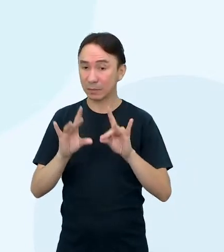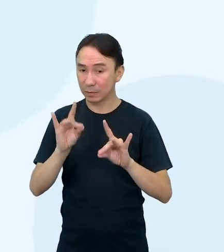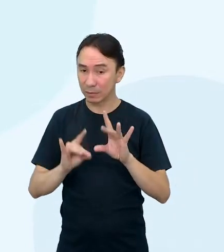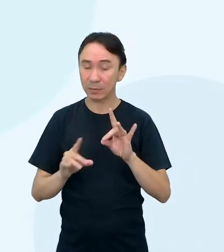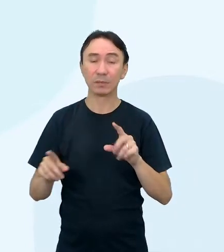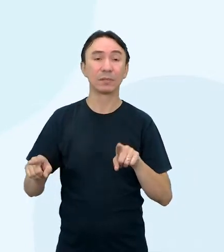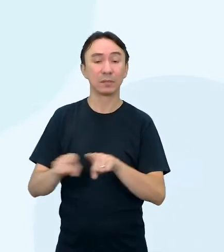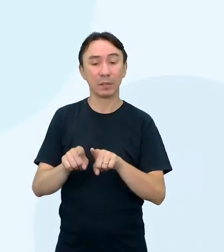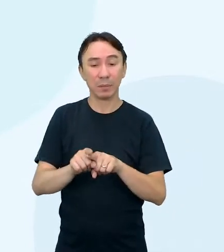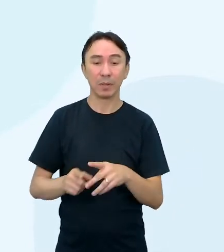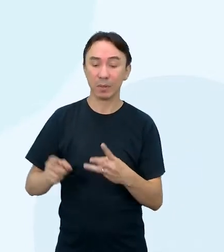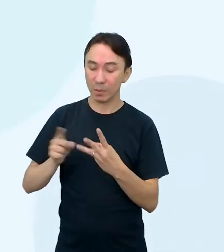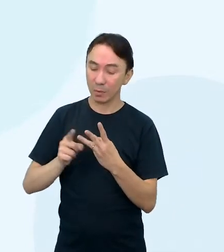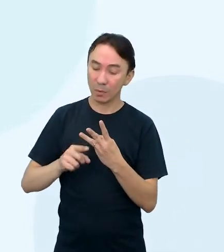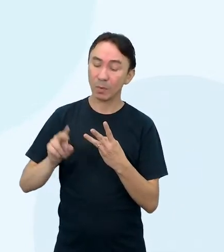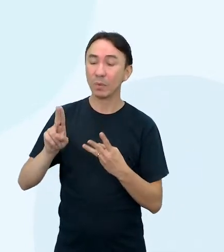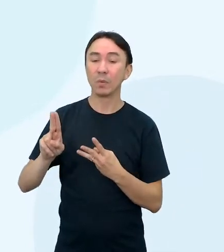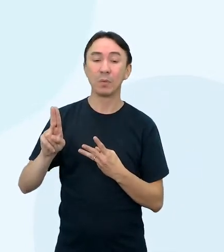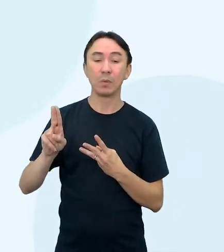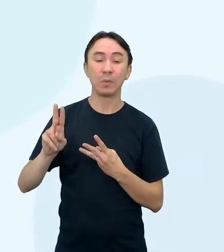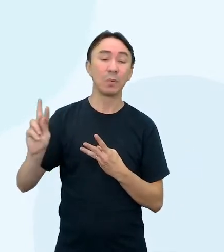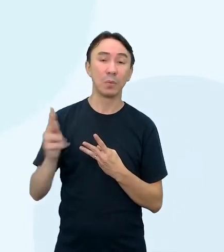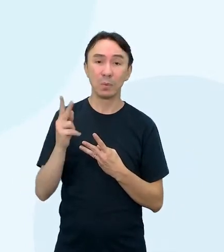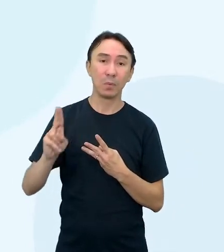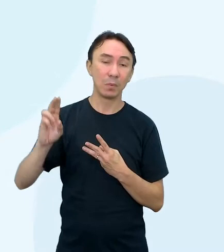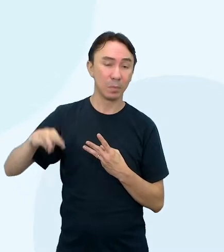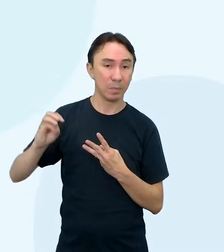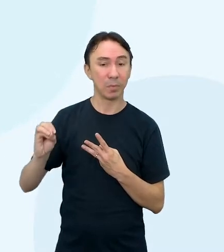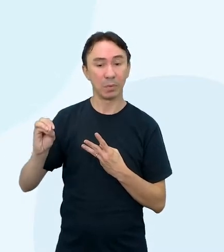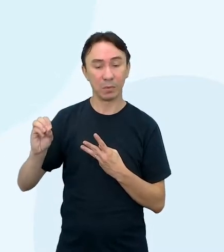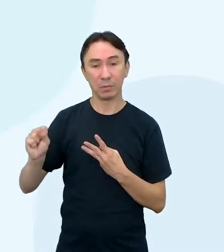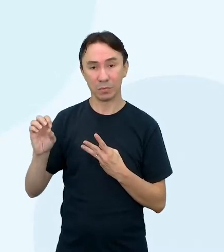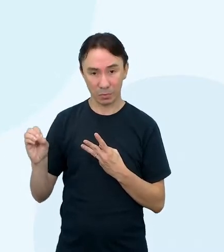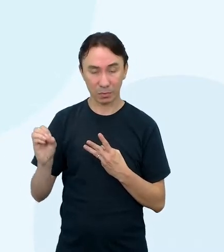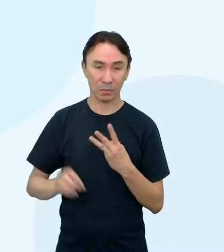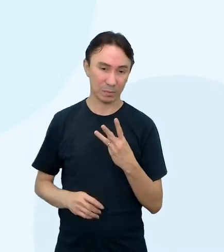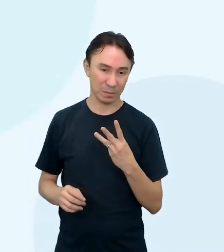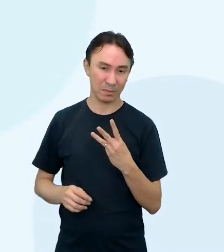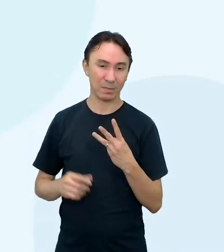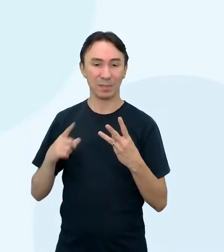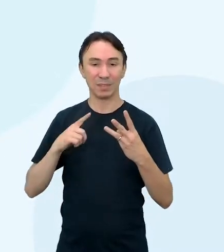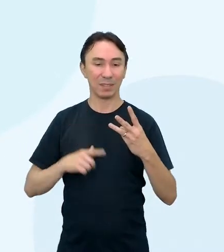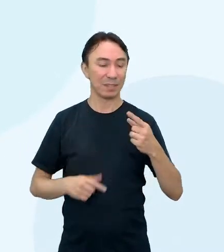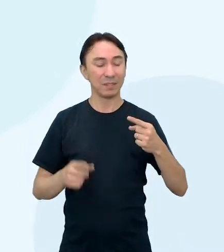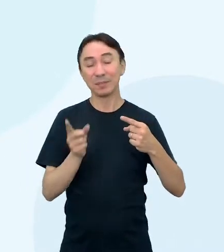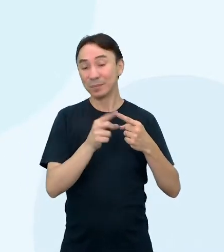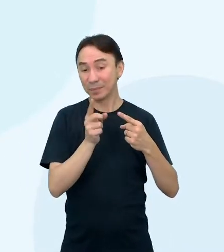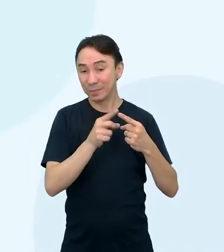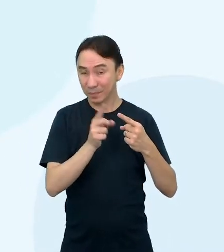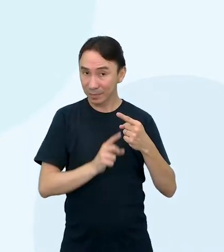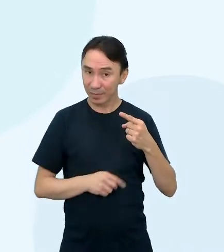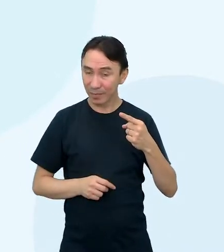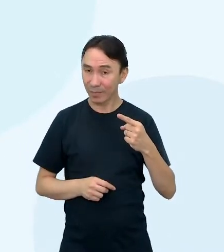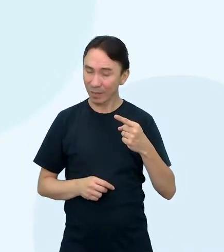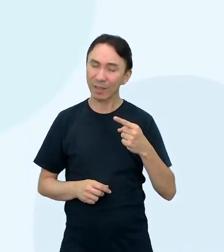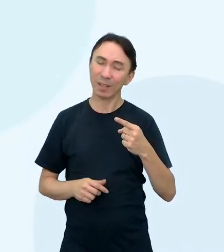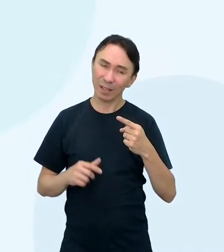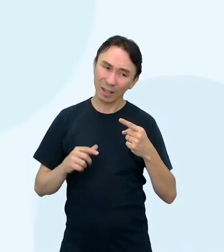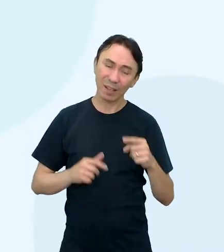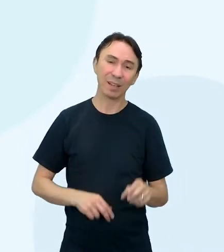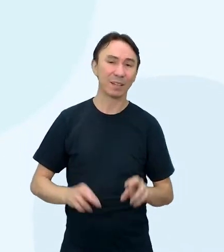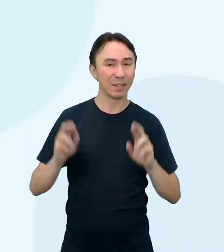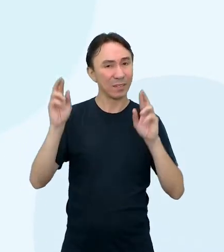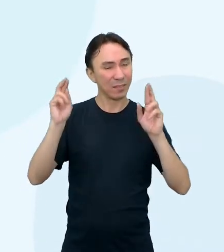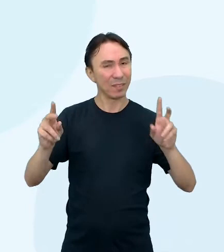humoso. Tá? O que foi colocado é que o arenoso, a gente tem aí uma diferença clássica, a gente percebe